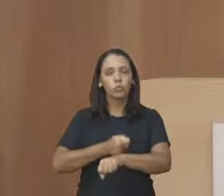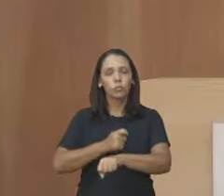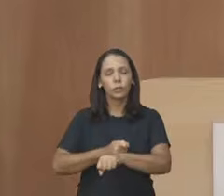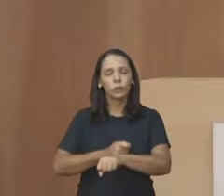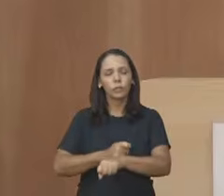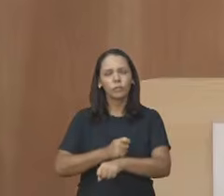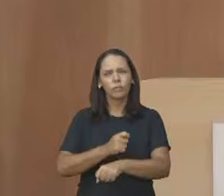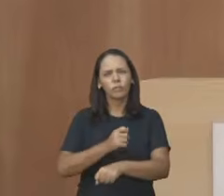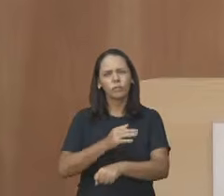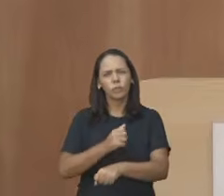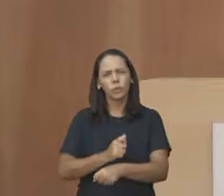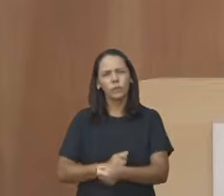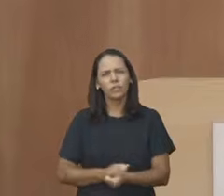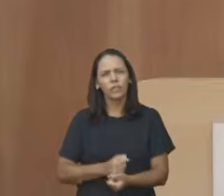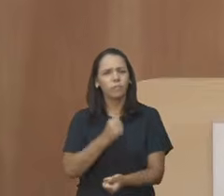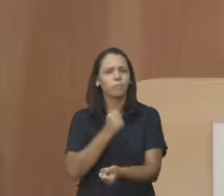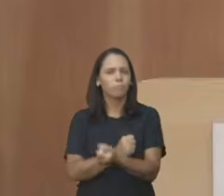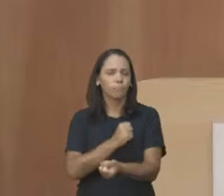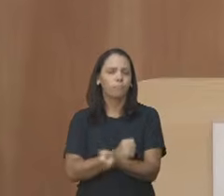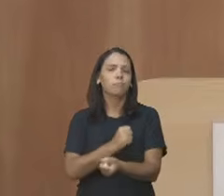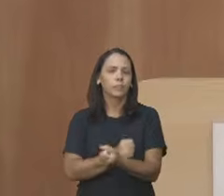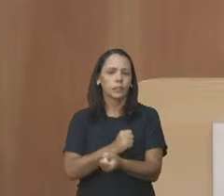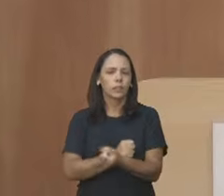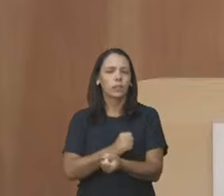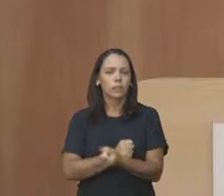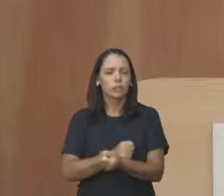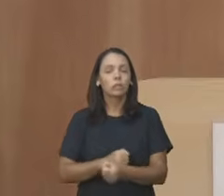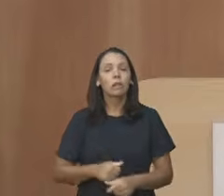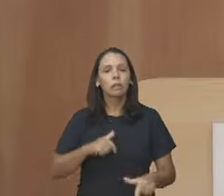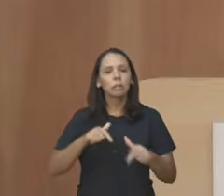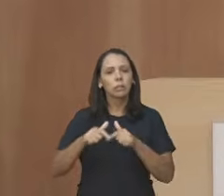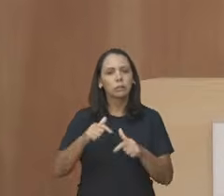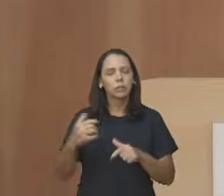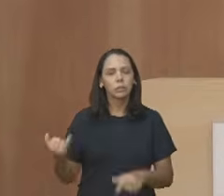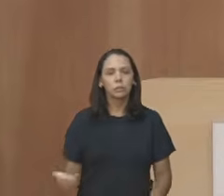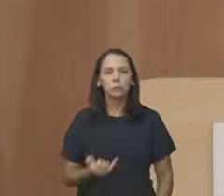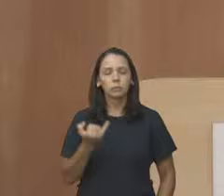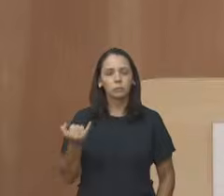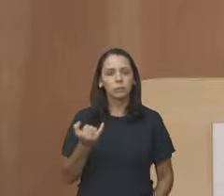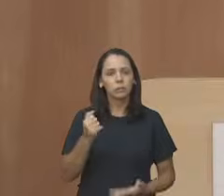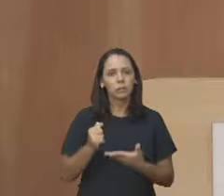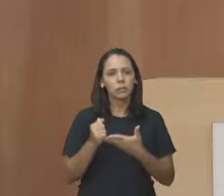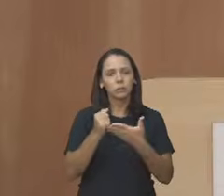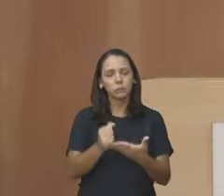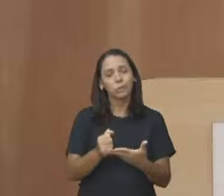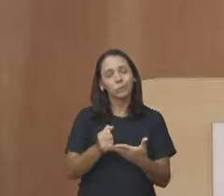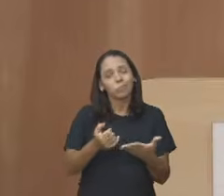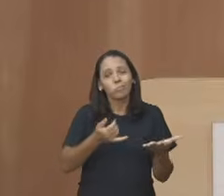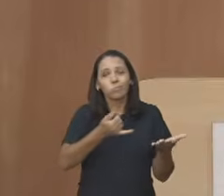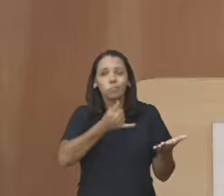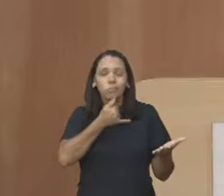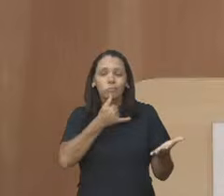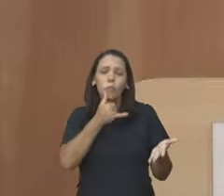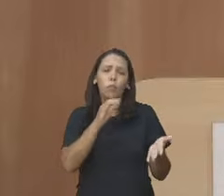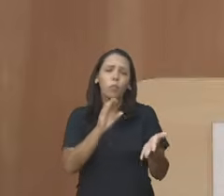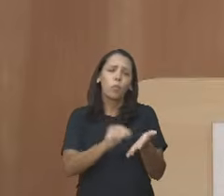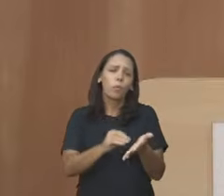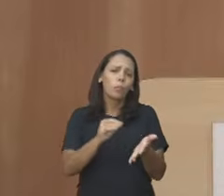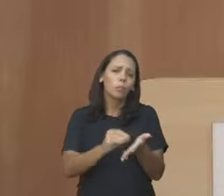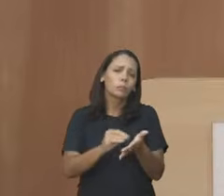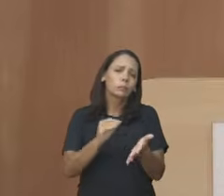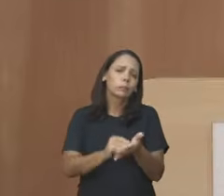é um serviço importante, essa assistência, e que, infelizmente, tem sido negligenciada pela